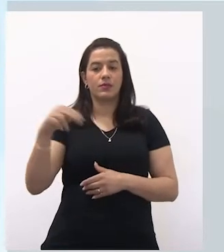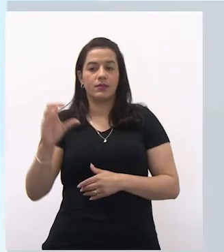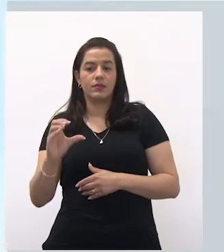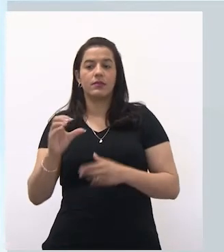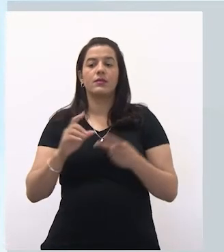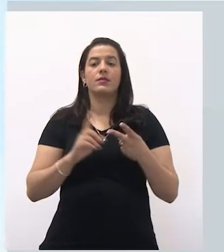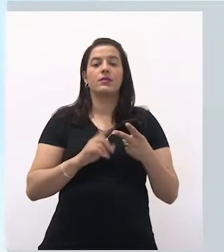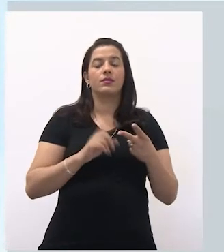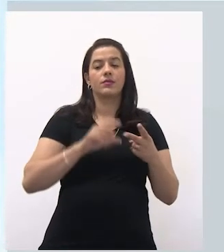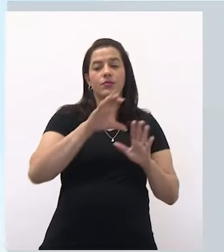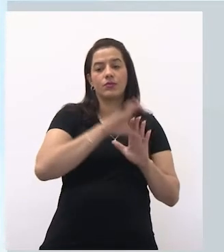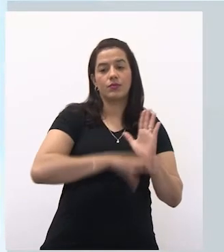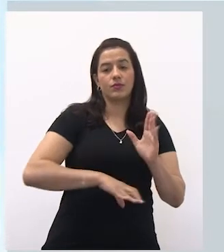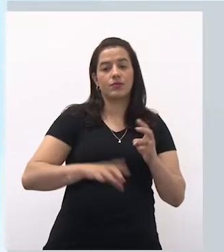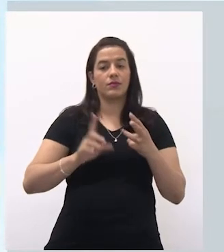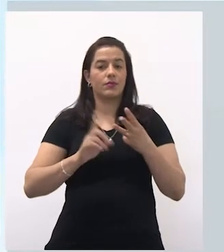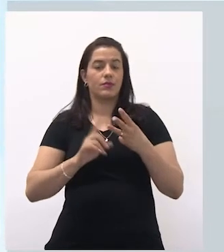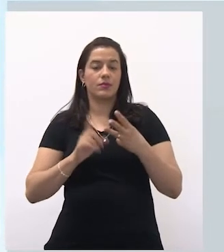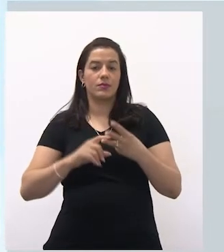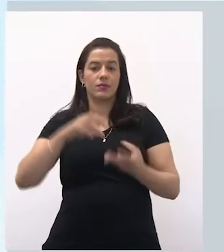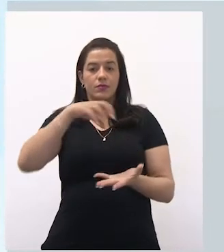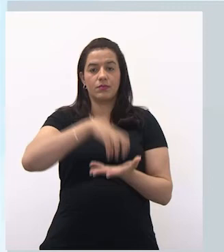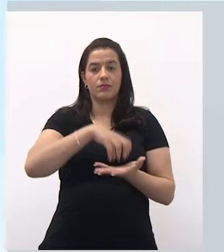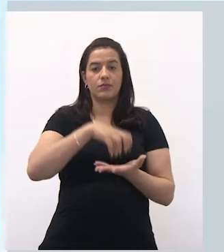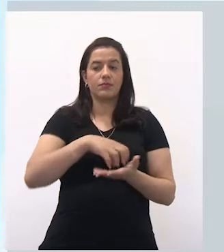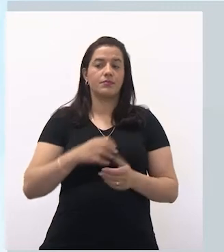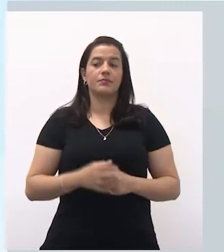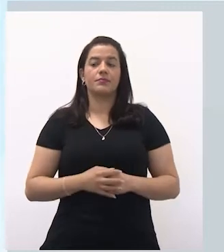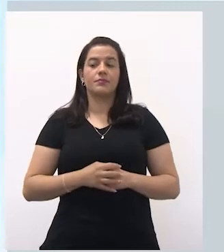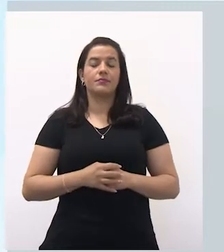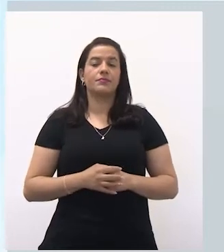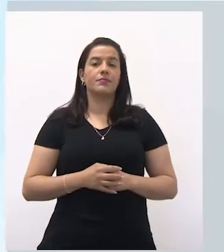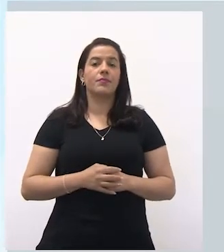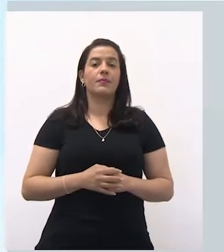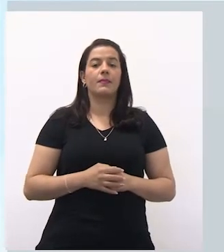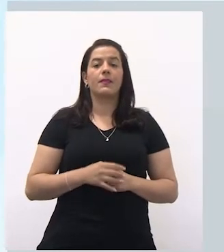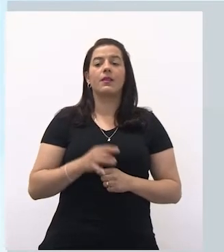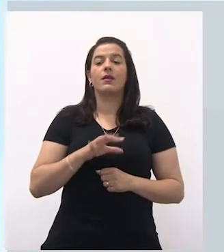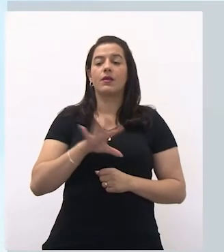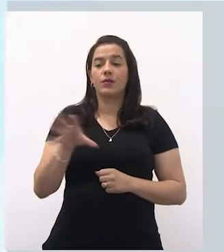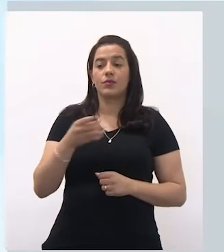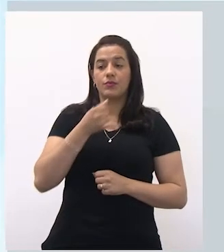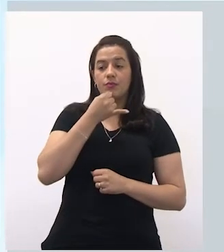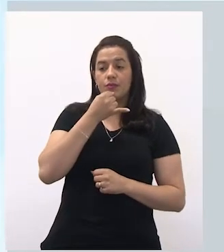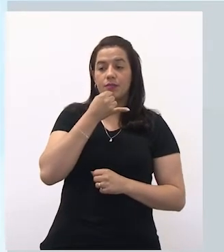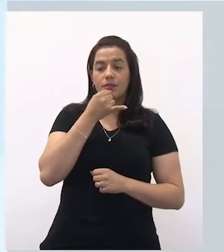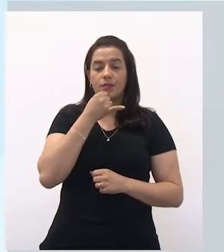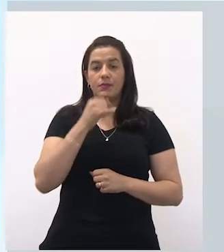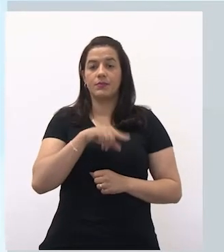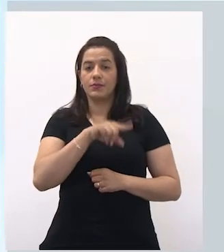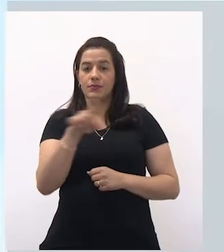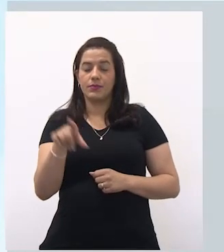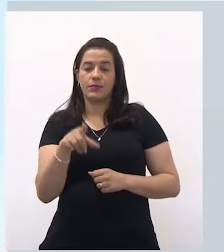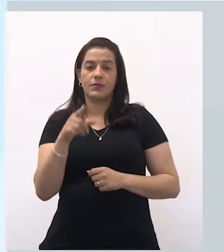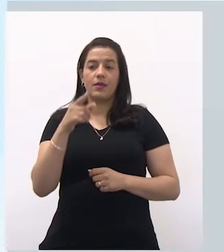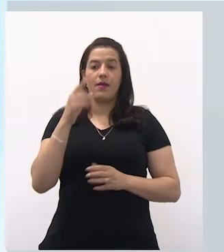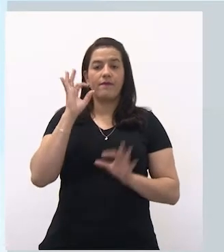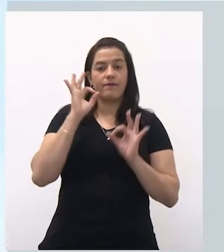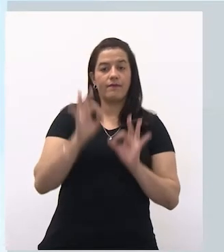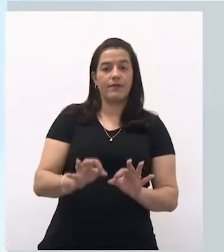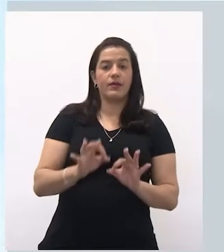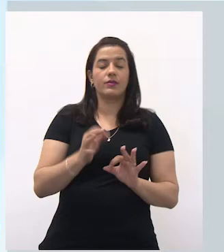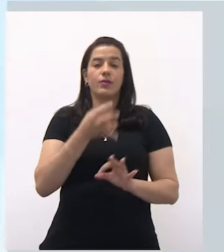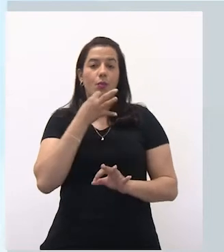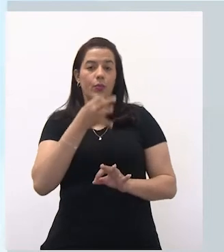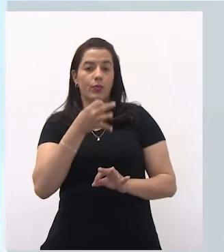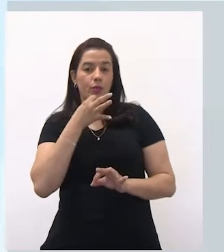da rede, que conversam com a matriz de referência. Eu trago aqui, então, um exemplo de distinguir fato e opiniões, porque